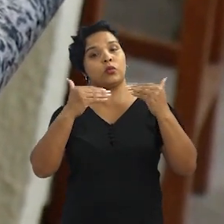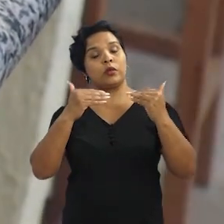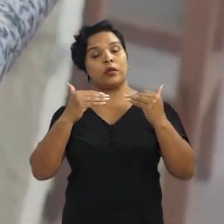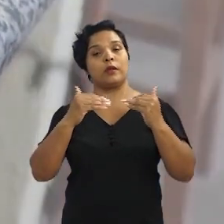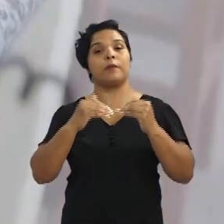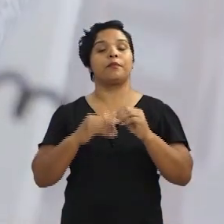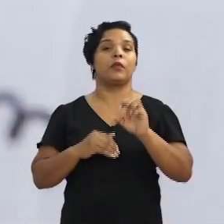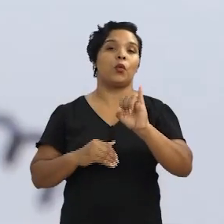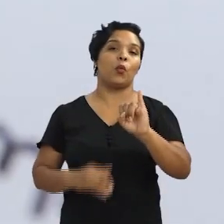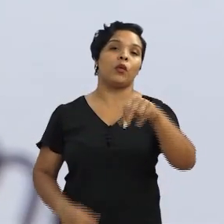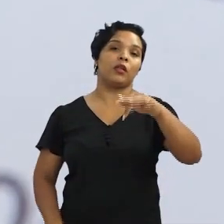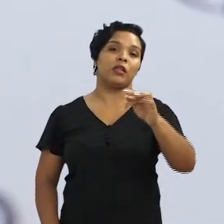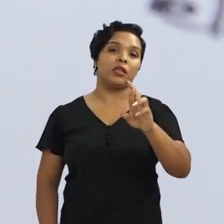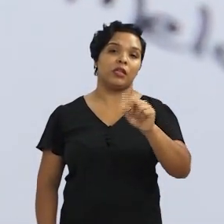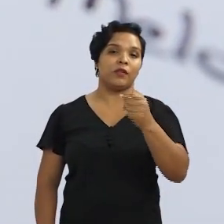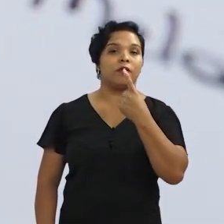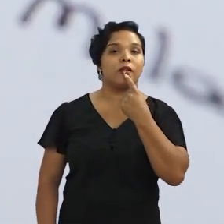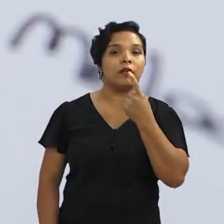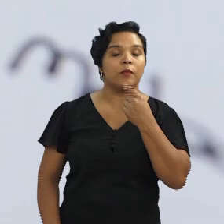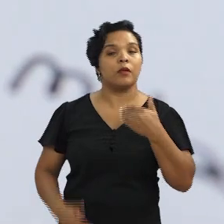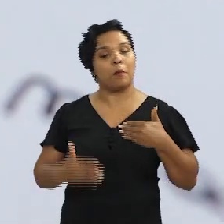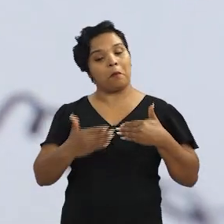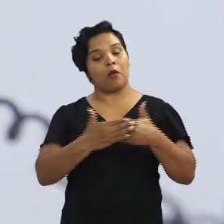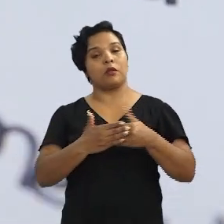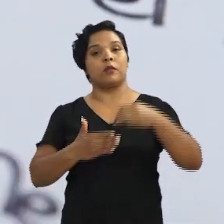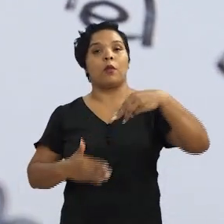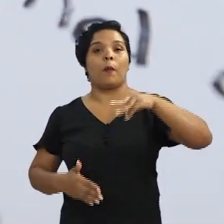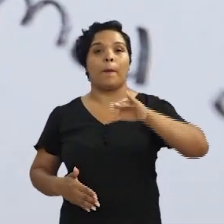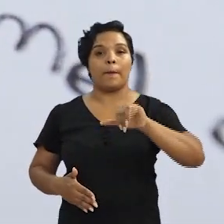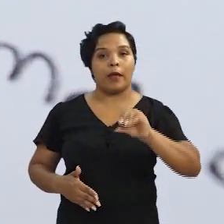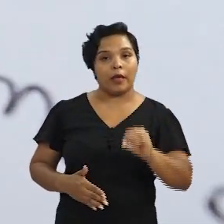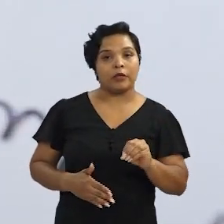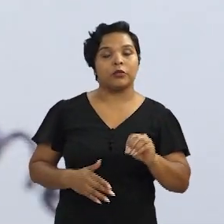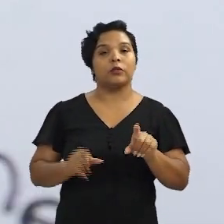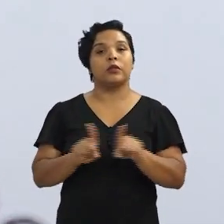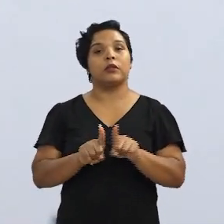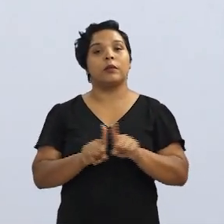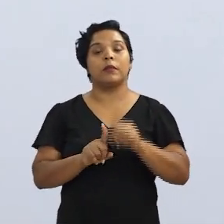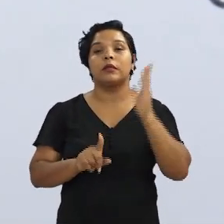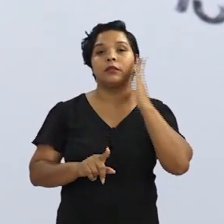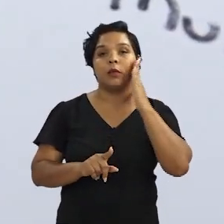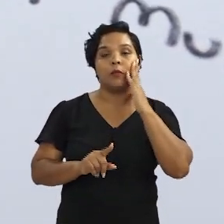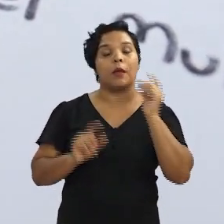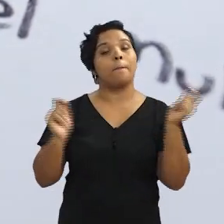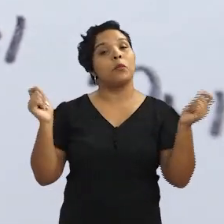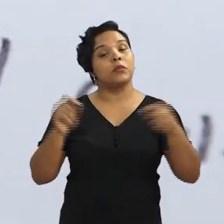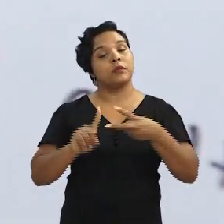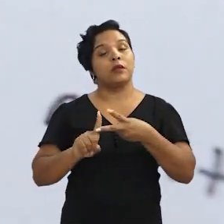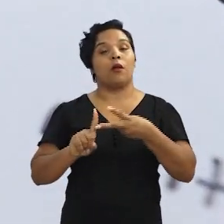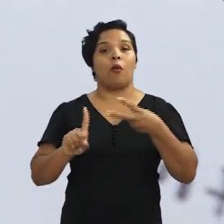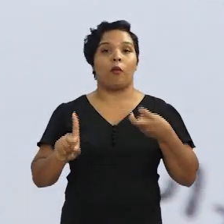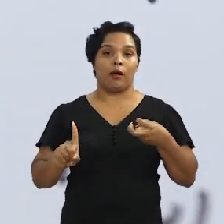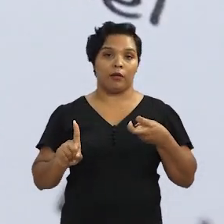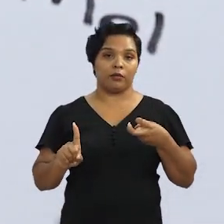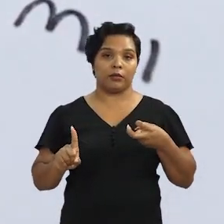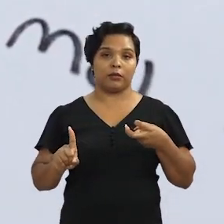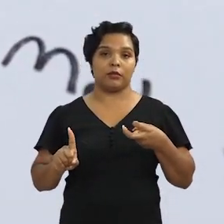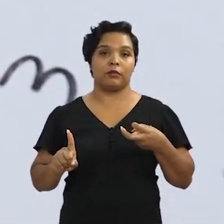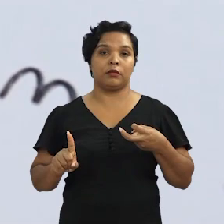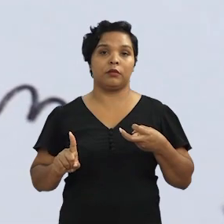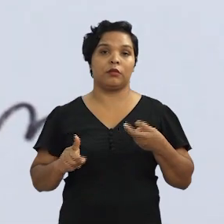da espectroscopia no infravermelho próximo e médio e a partir daí identificar possíveis